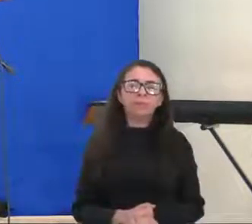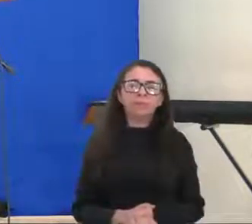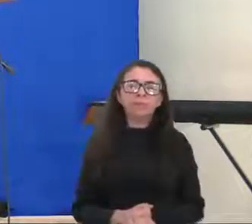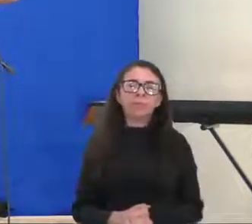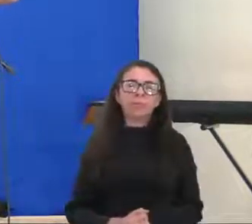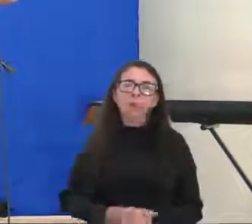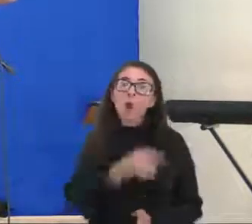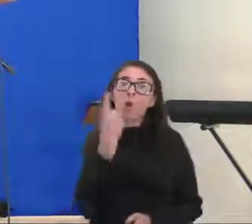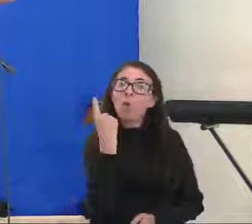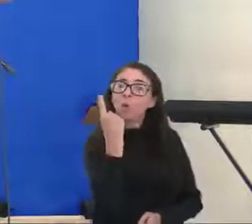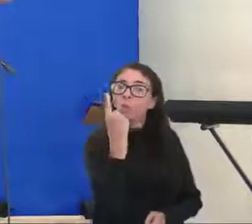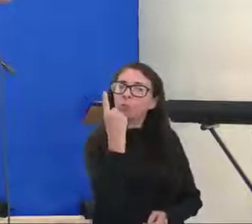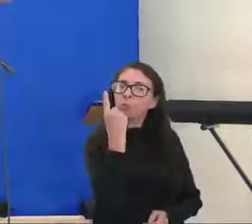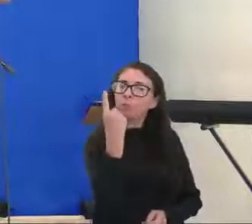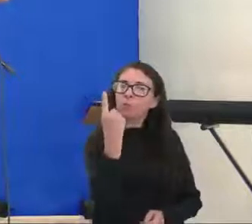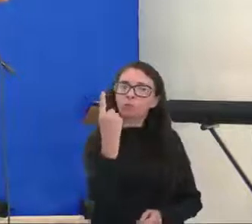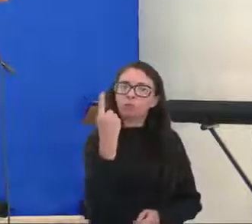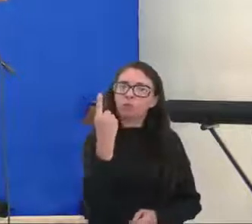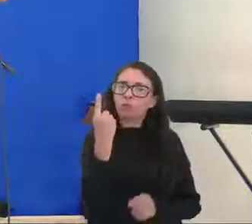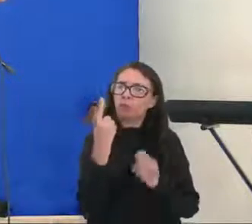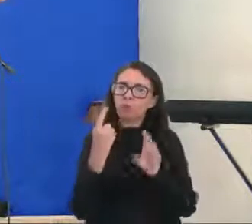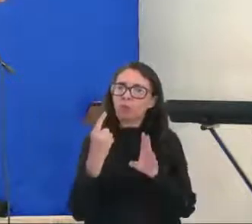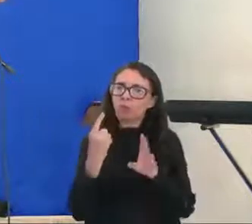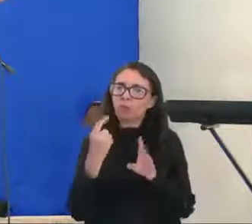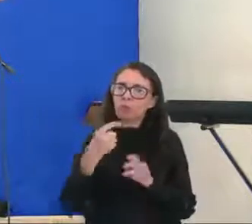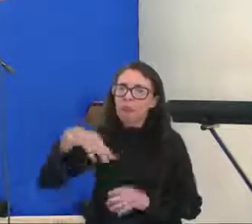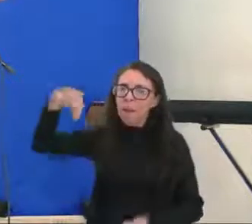coisas. Quem que realiza?